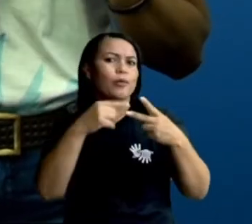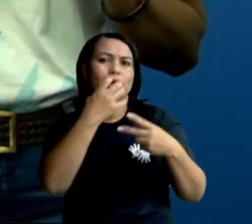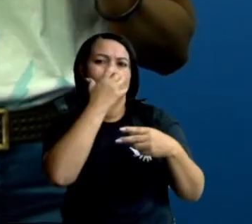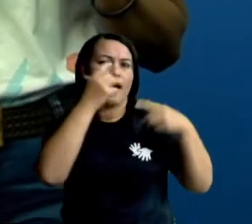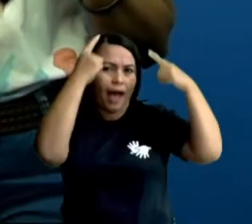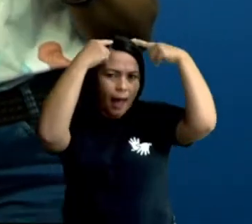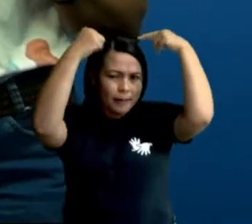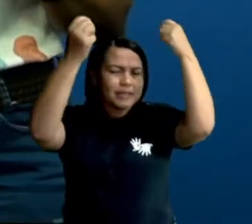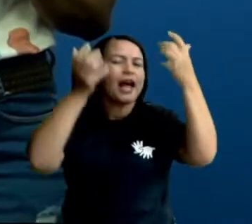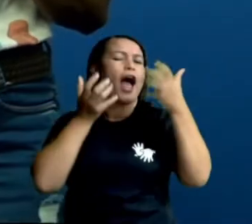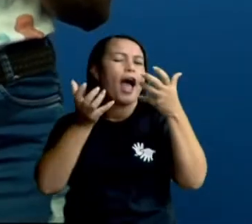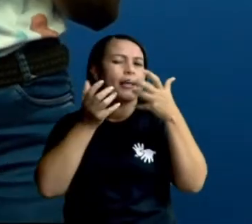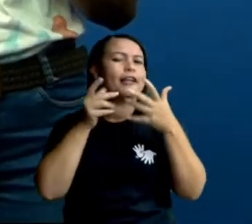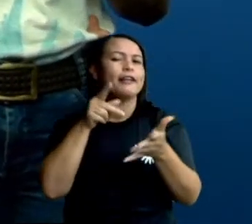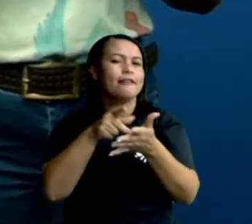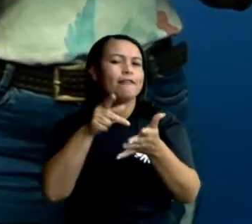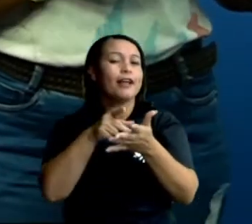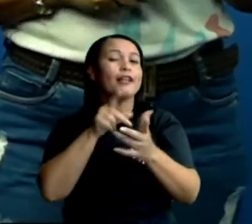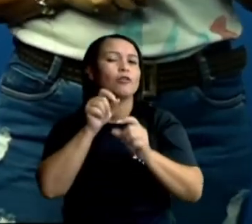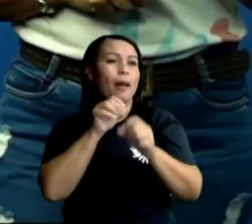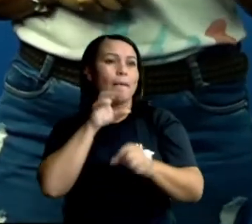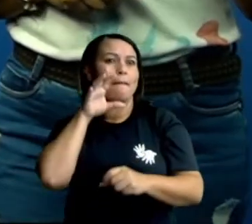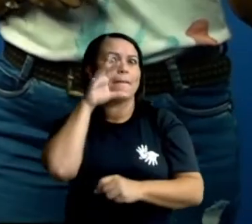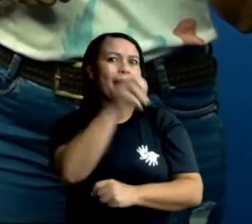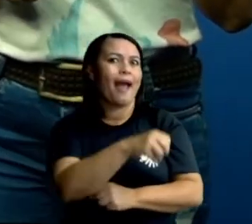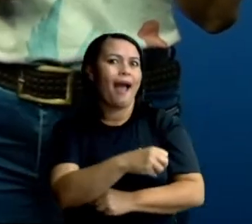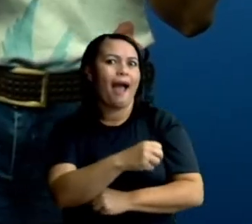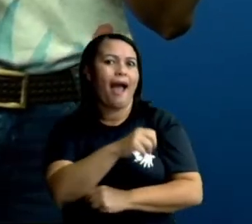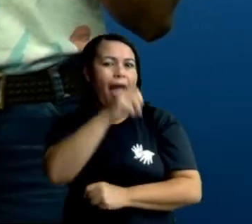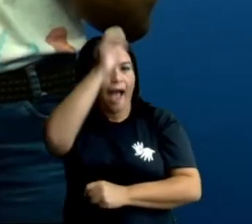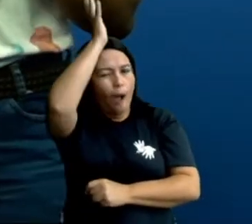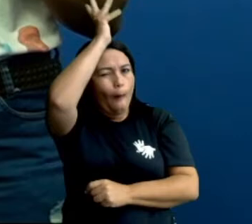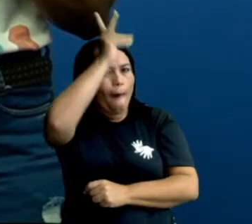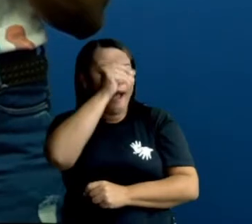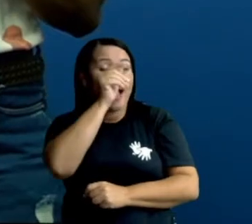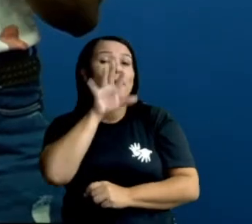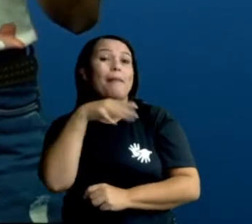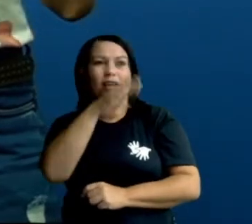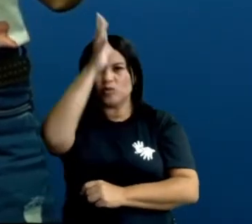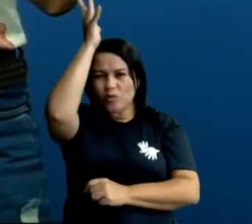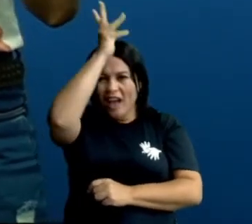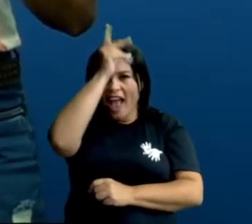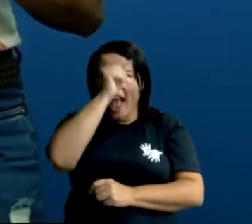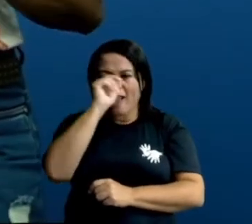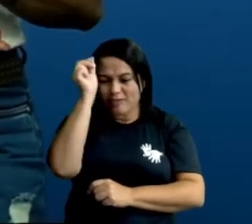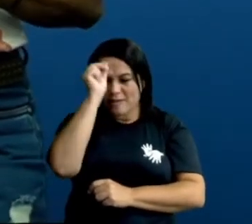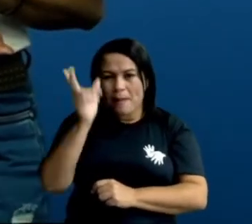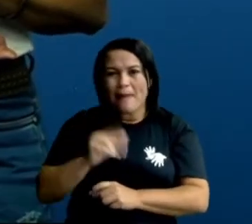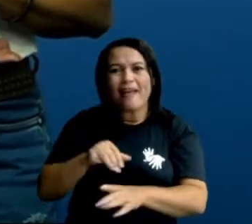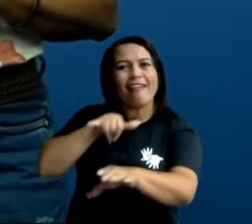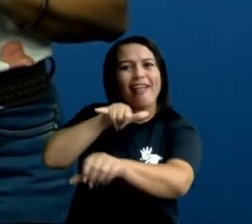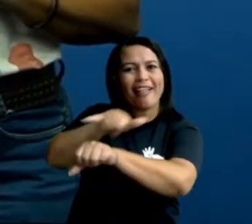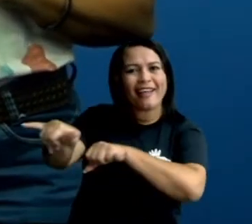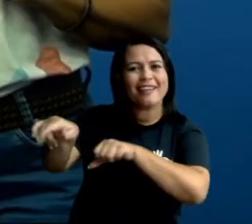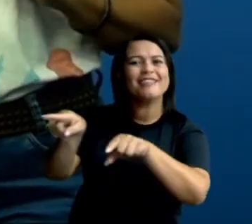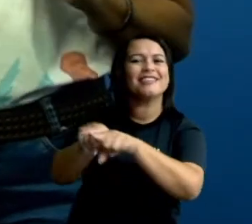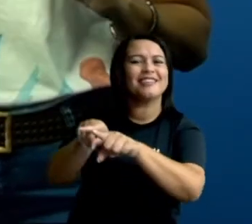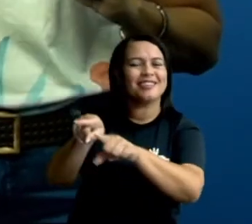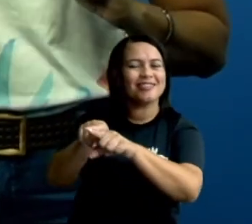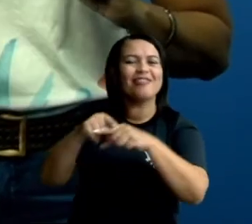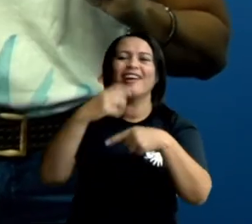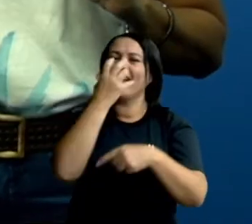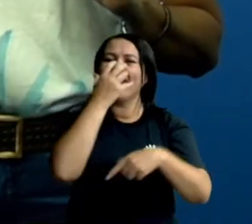raposa, ela queria mesmo era pegar o galo. Mas o galo foi tão esperto que enganou a raposa também.